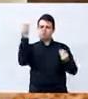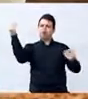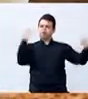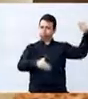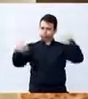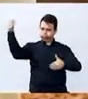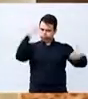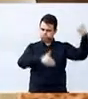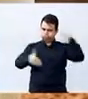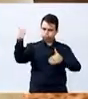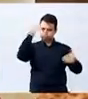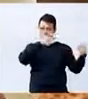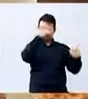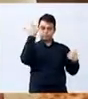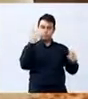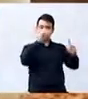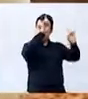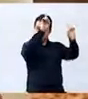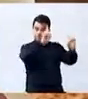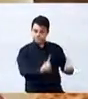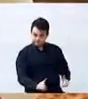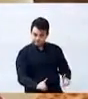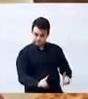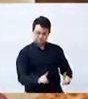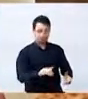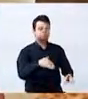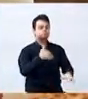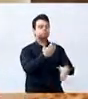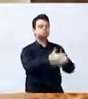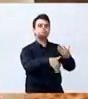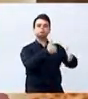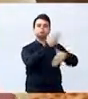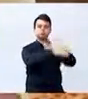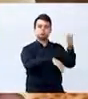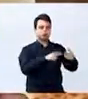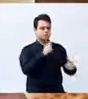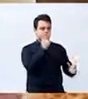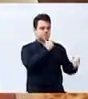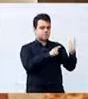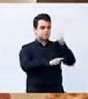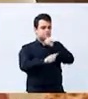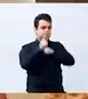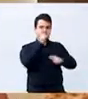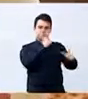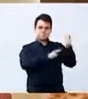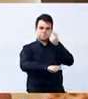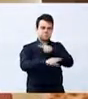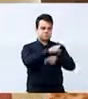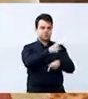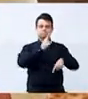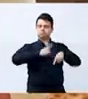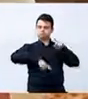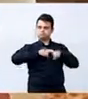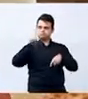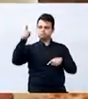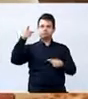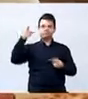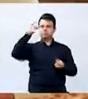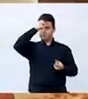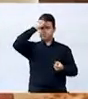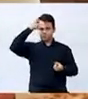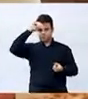o paciente estava fazendo tratamento, teve que ter alta administrativa, né, por questão mesmo de não ter recurso da prefeitura,